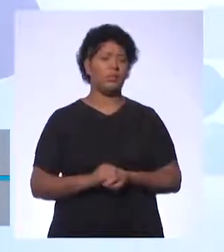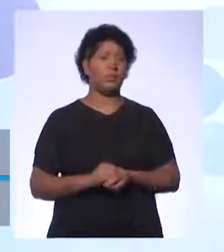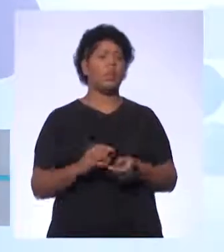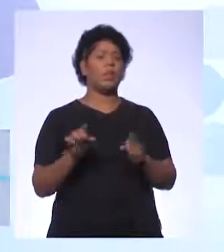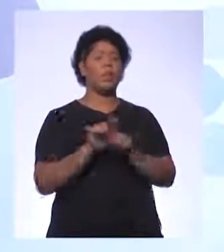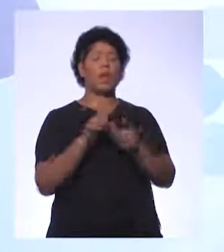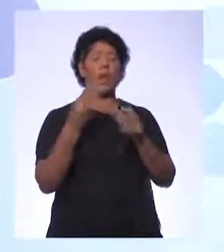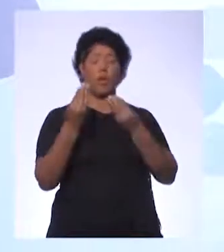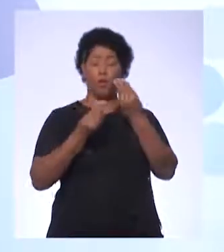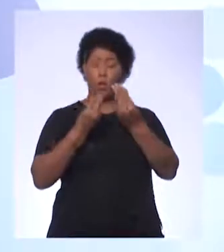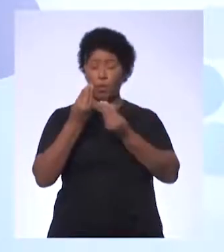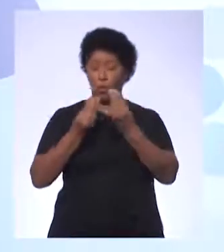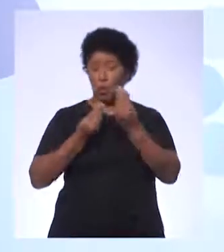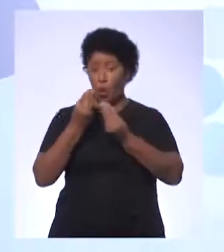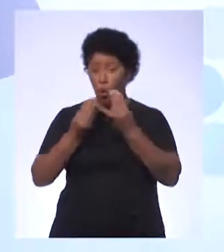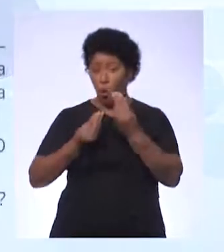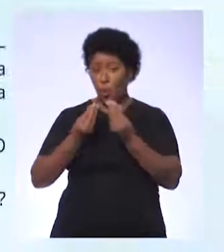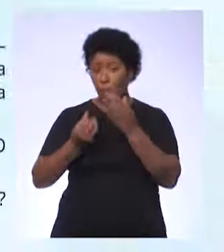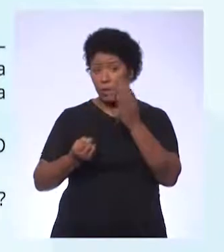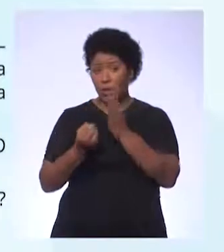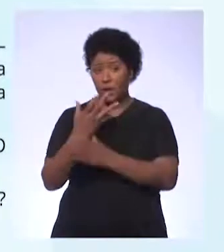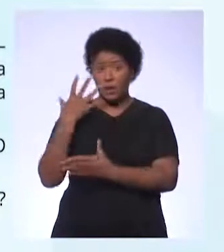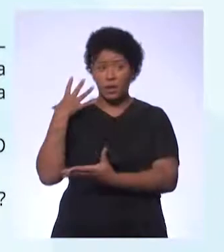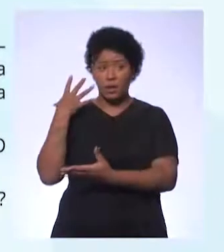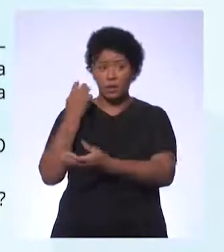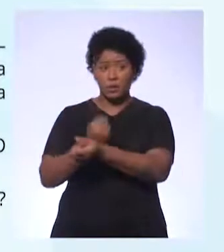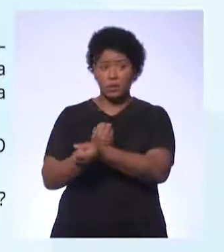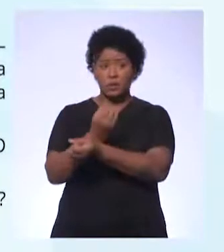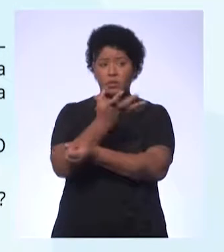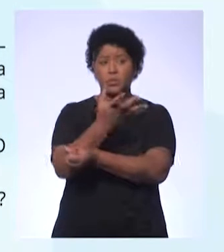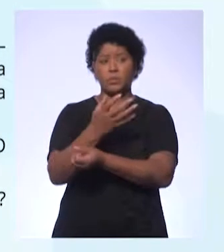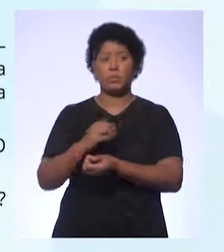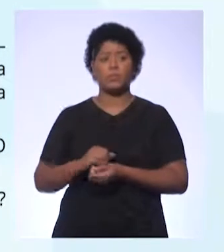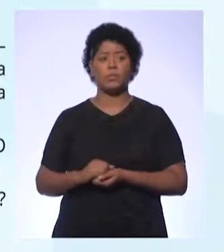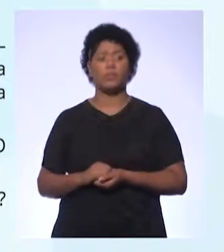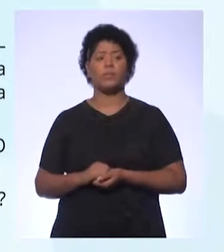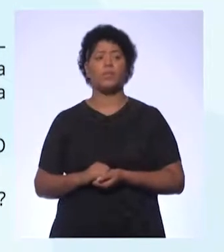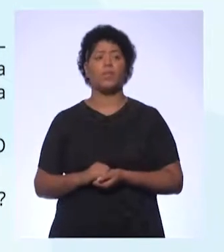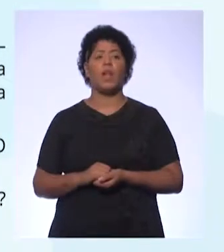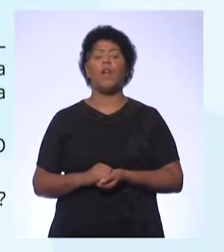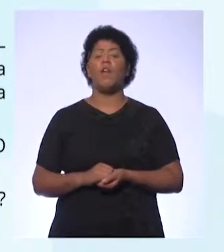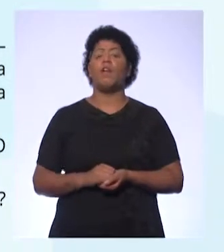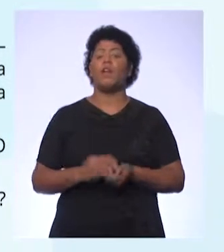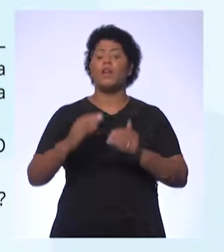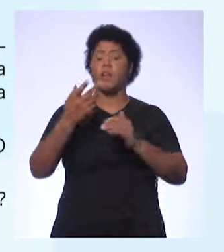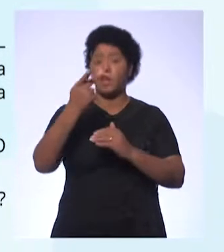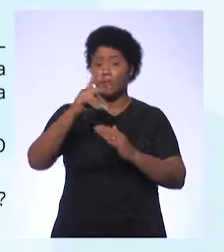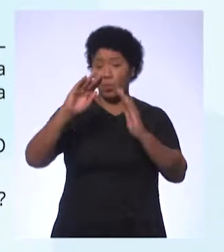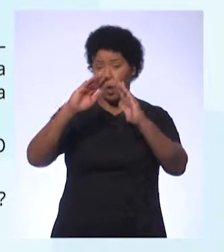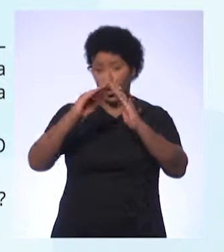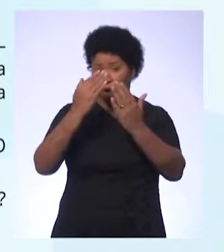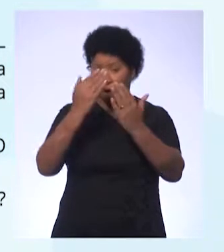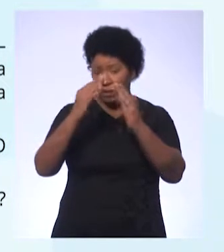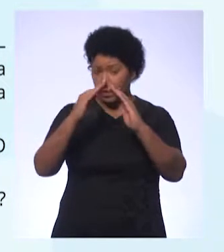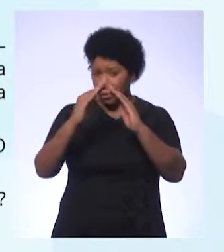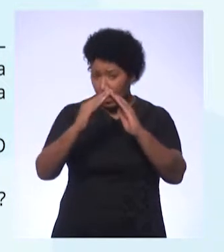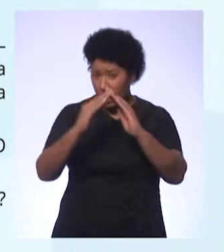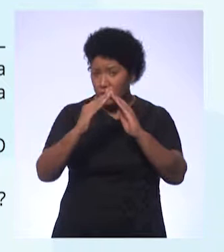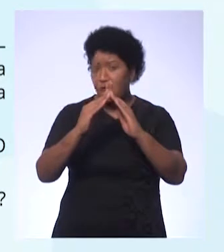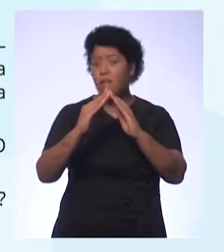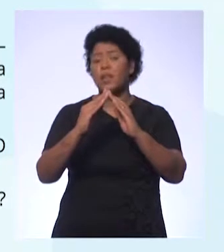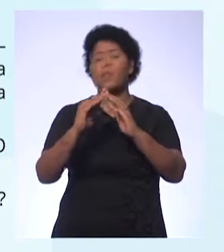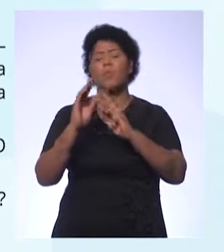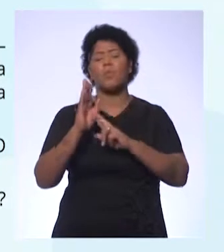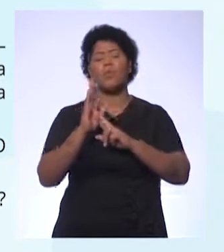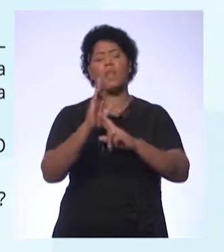como produzir o nosso podcast, o que vocês vão fazer em casa aí, e depois até mostrar para o professor, ou pode divulgar nas redes sociais. Nós vamos falar um